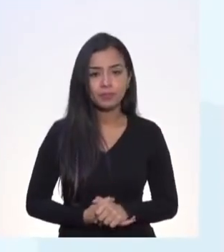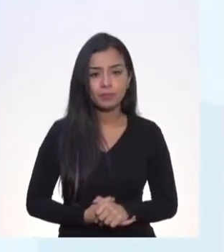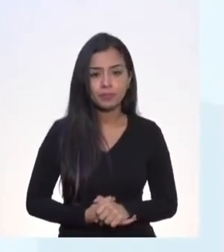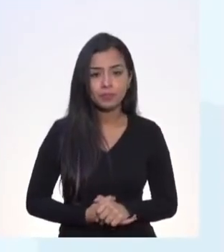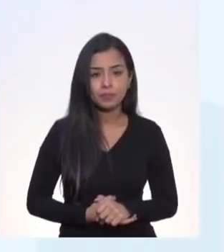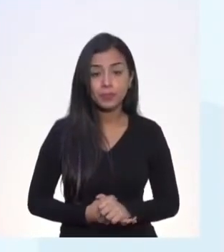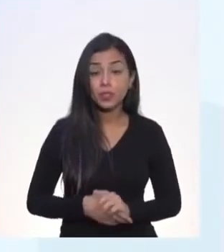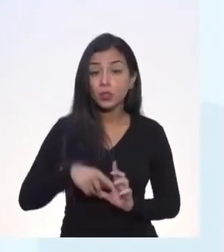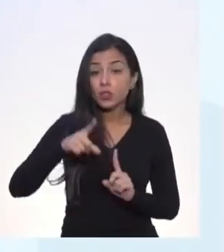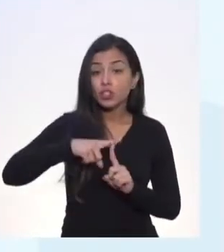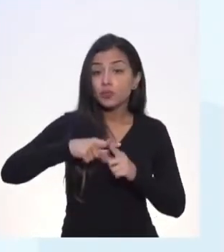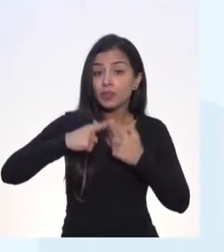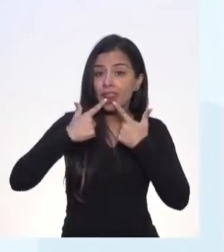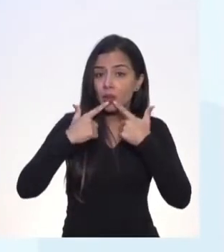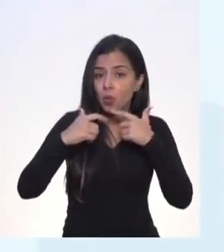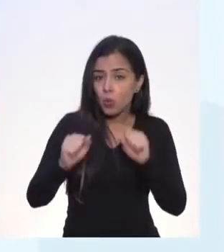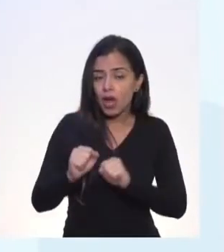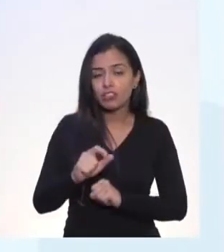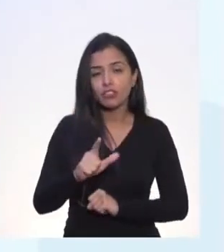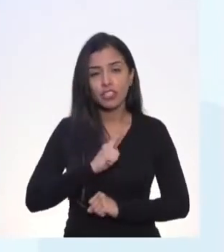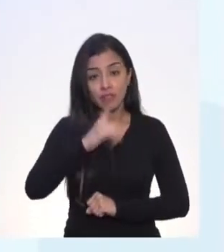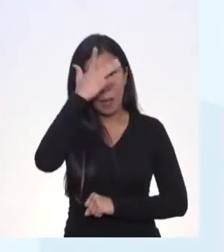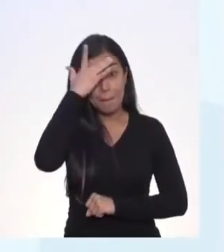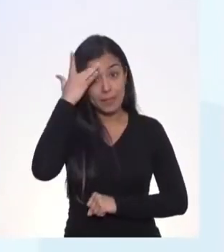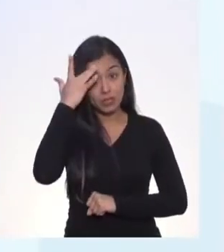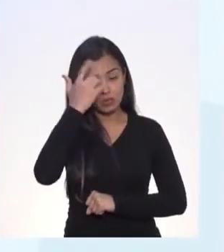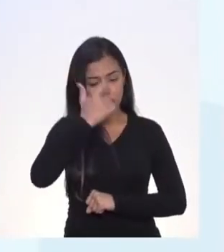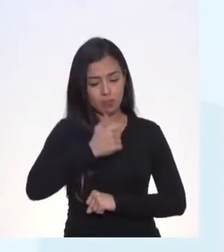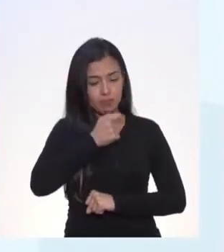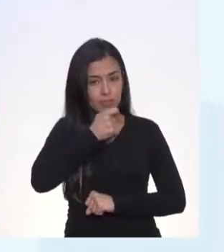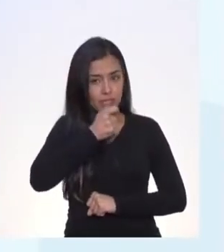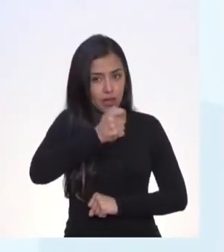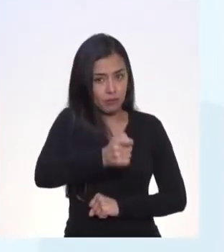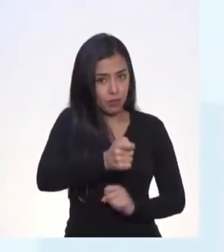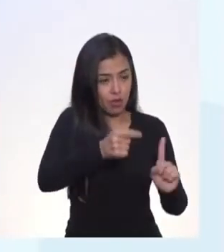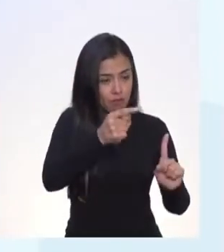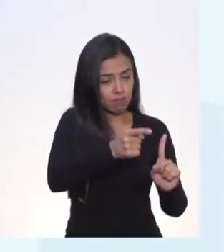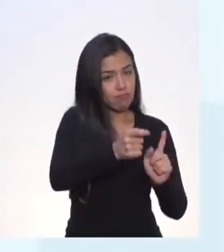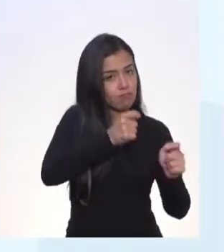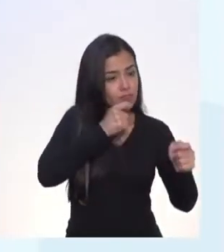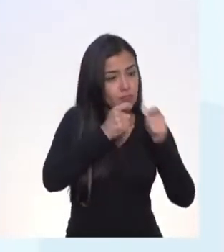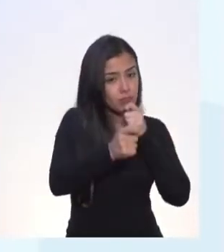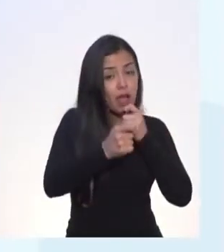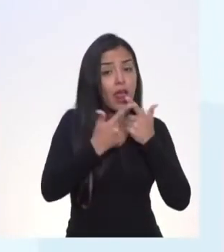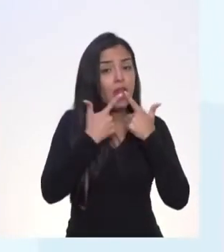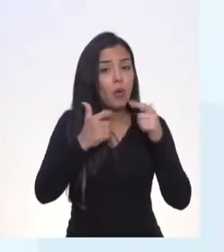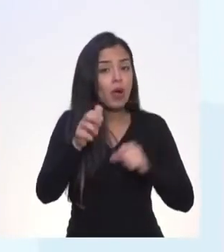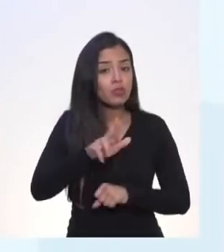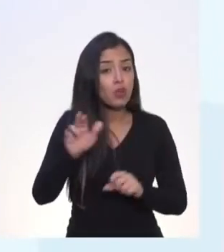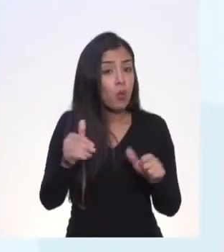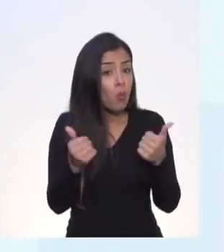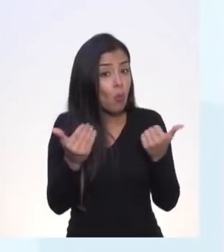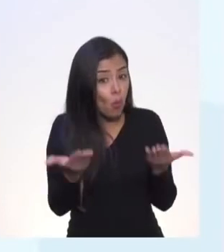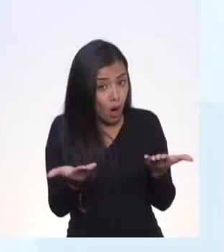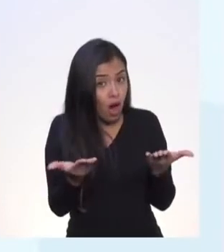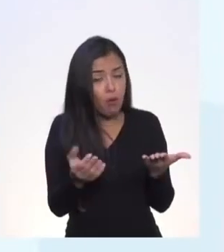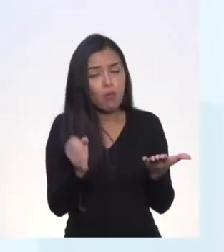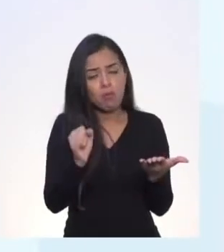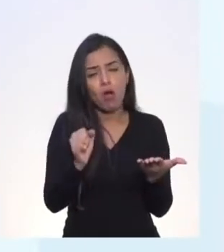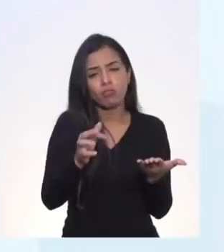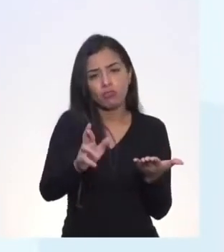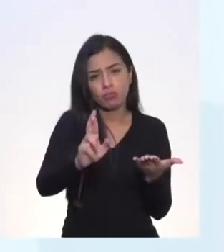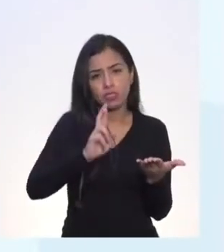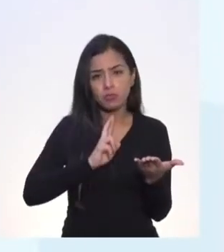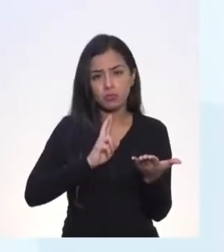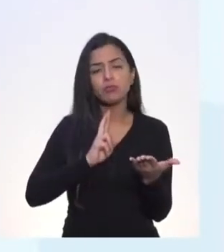linguagem empregada pelo entrevistador e pelo entrevistado. Que linguagem foi utilizada ali? Aí você pode colocar sua resposta